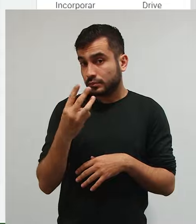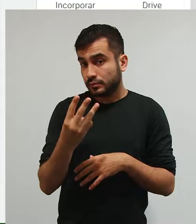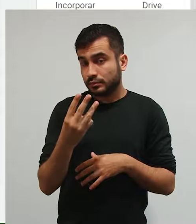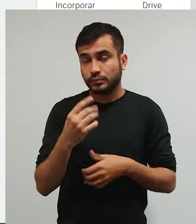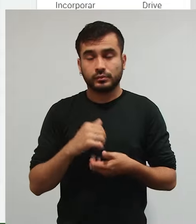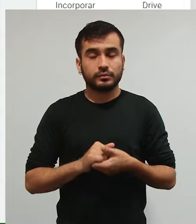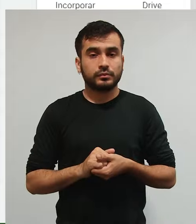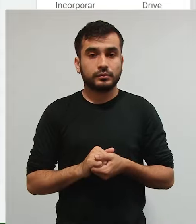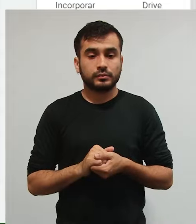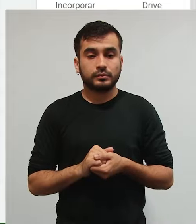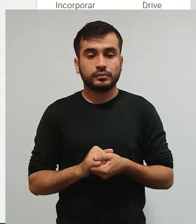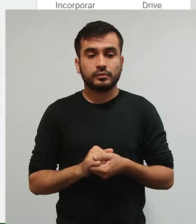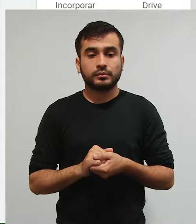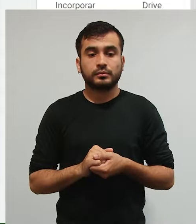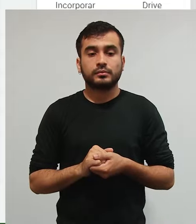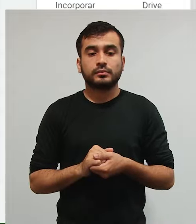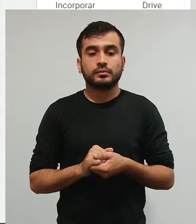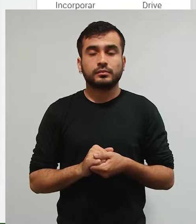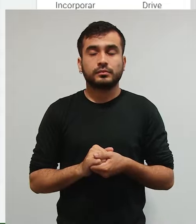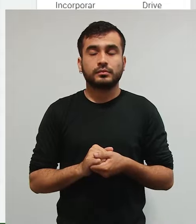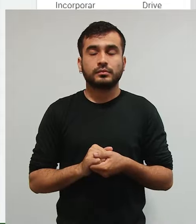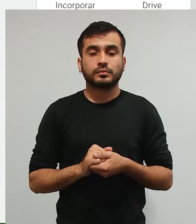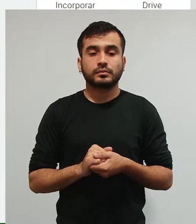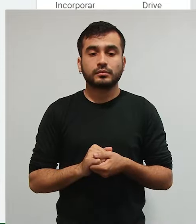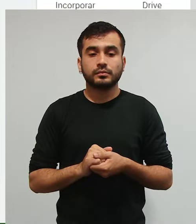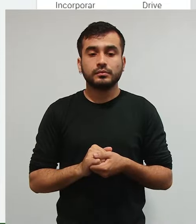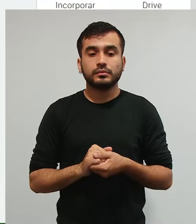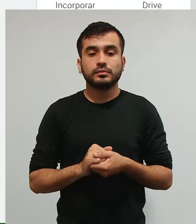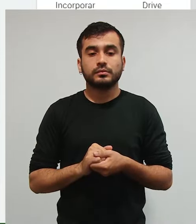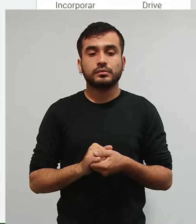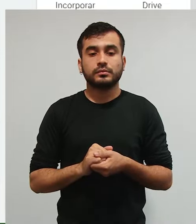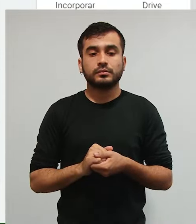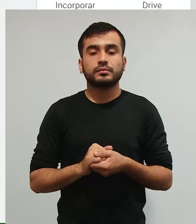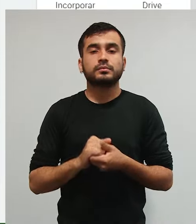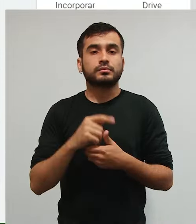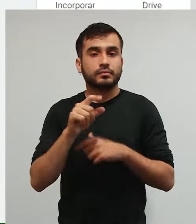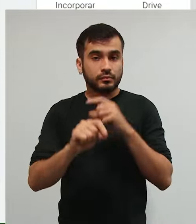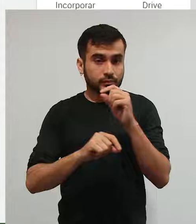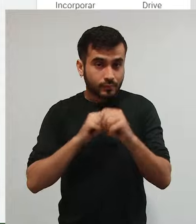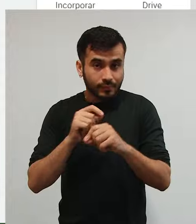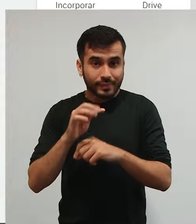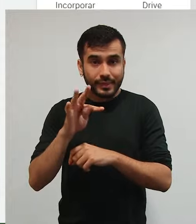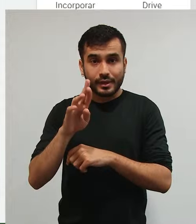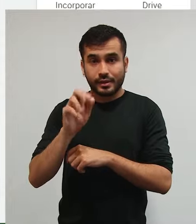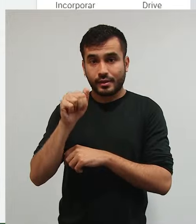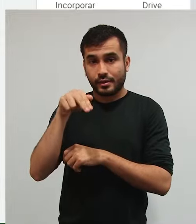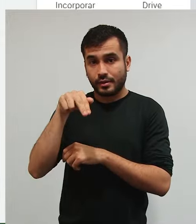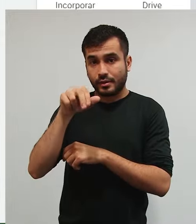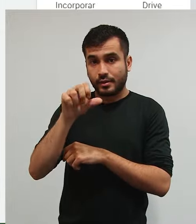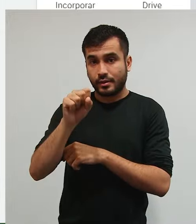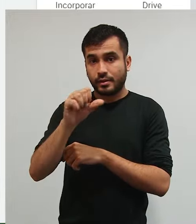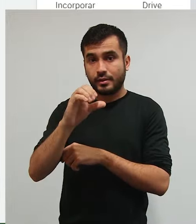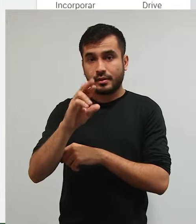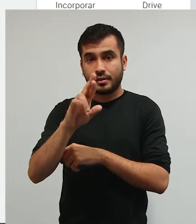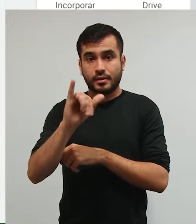Depois a seção, então vamos duplicar, seção 2.3,